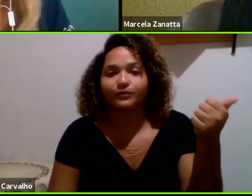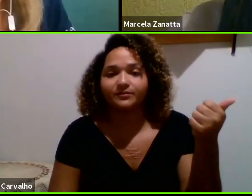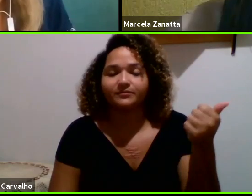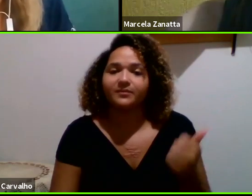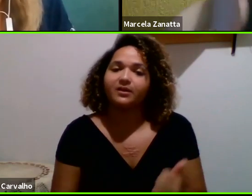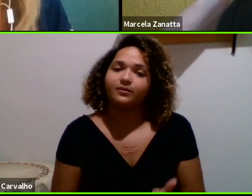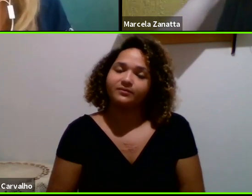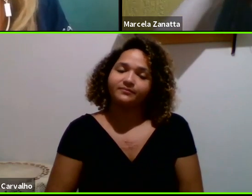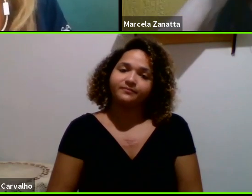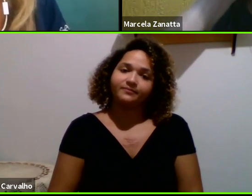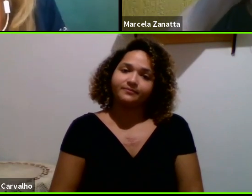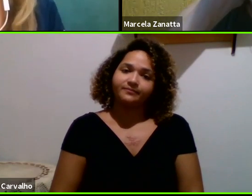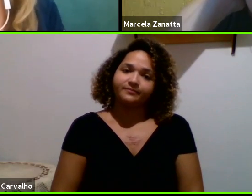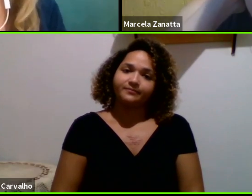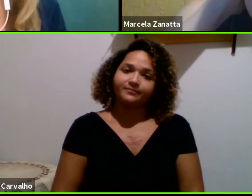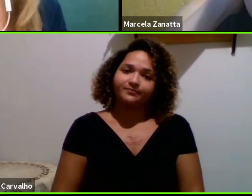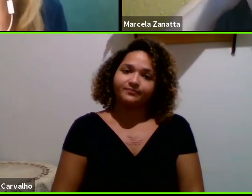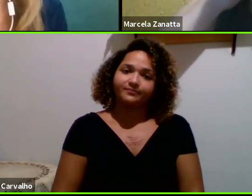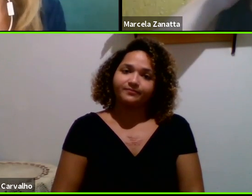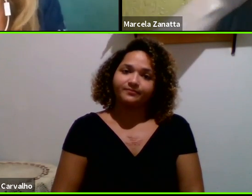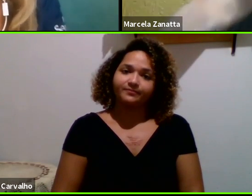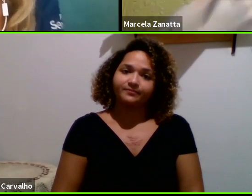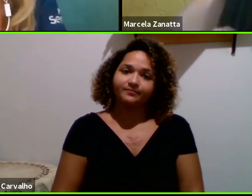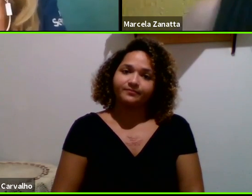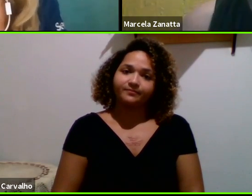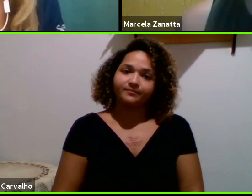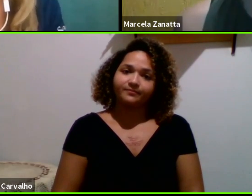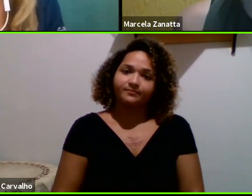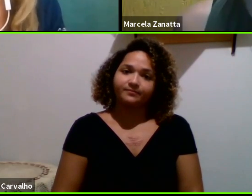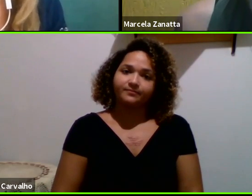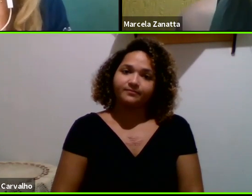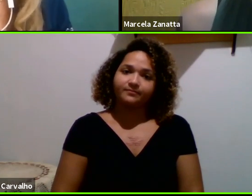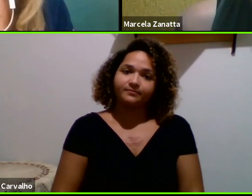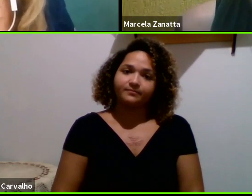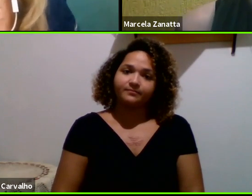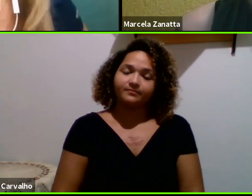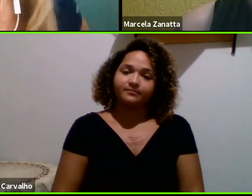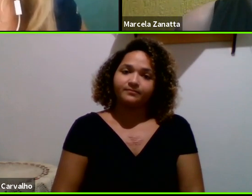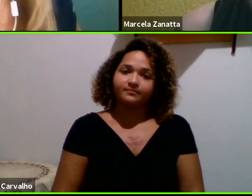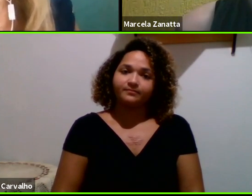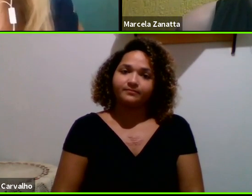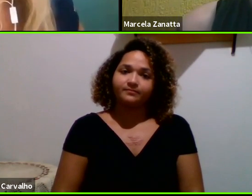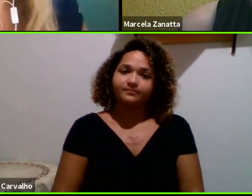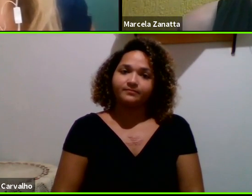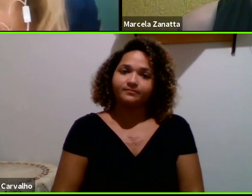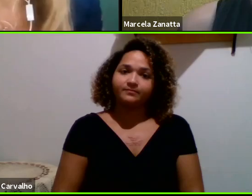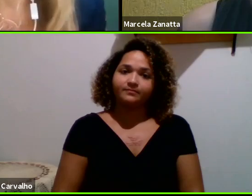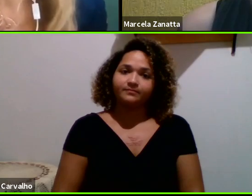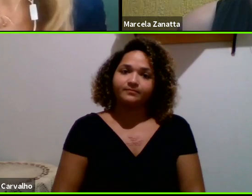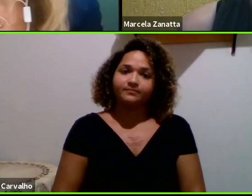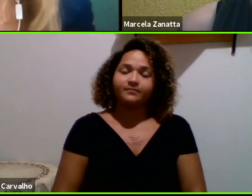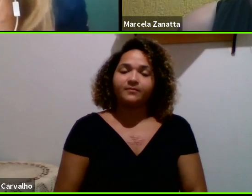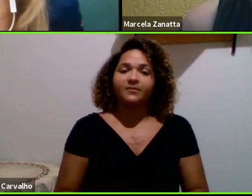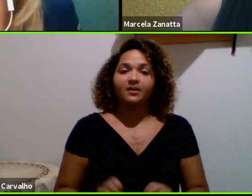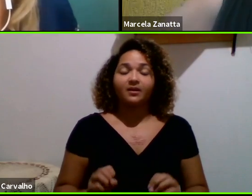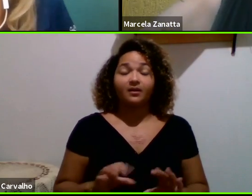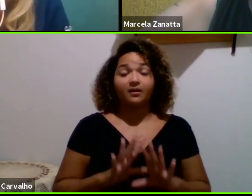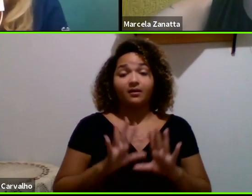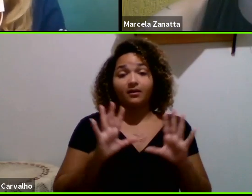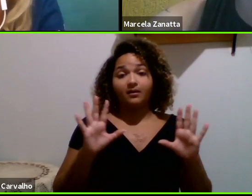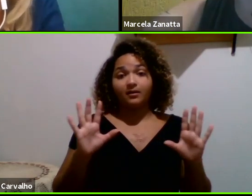o programa, né, do suporte avançado de vida em obstetrícia, porque também é um programa que te dá